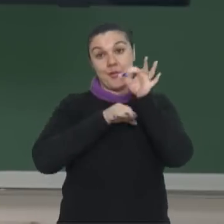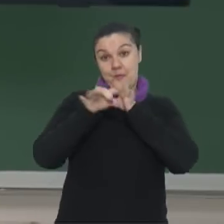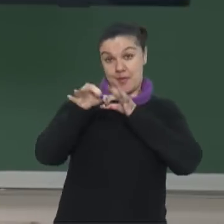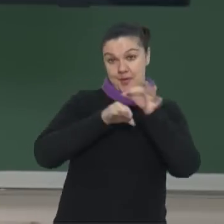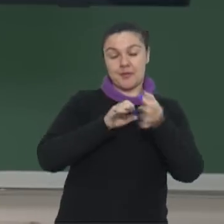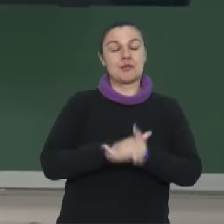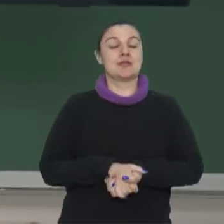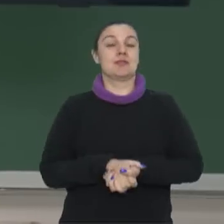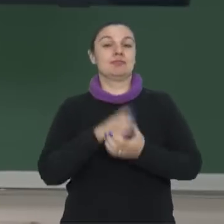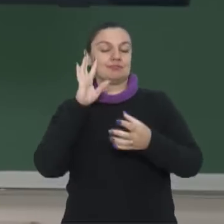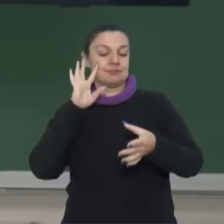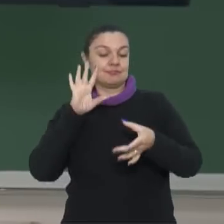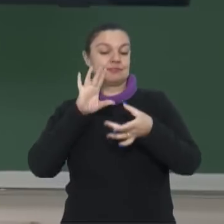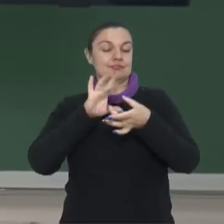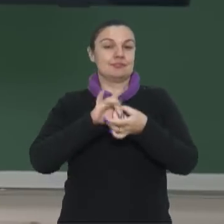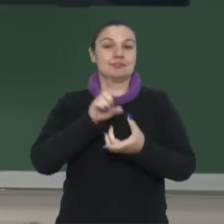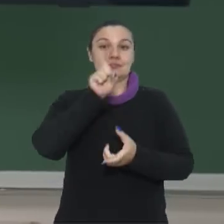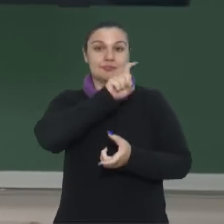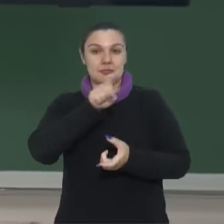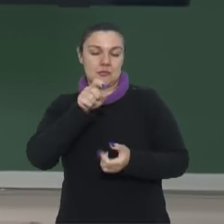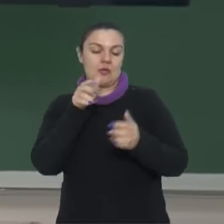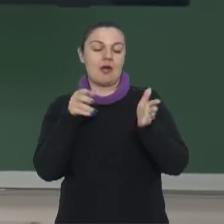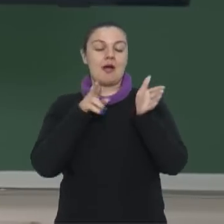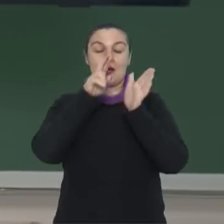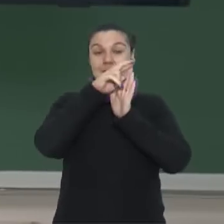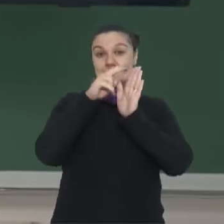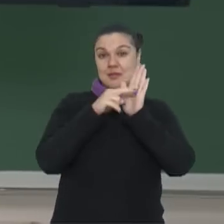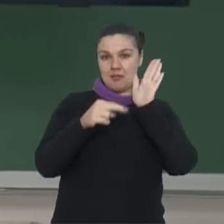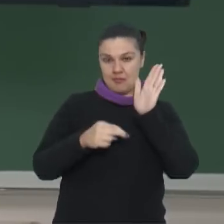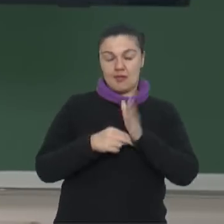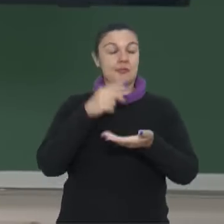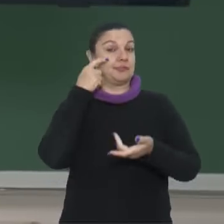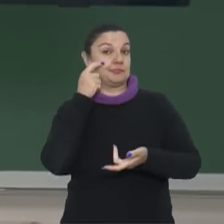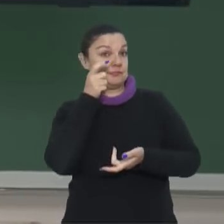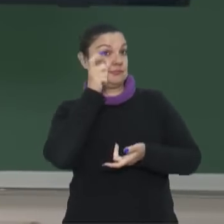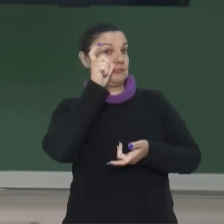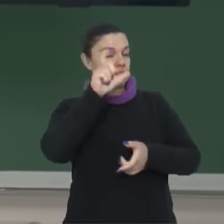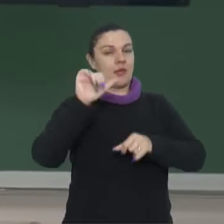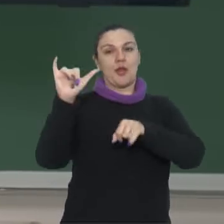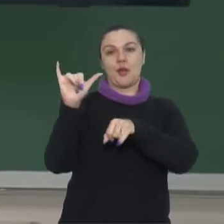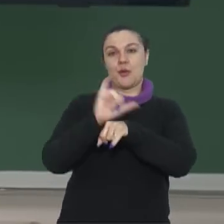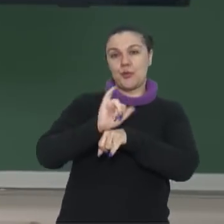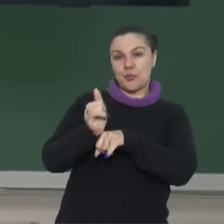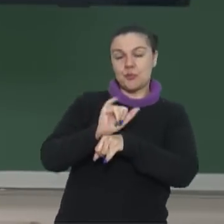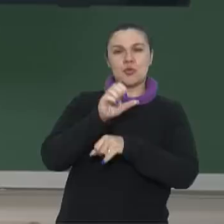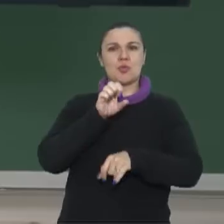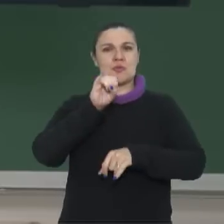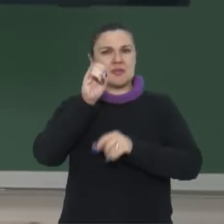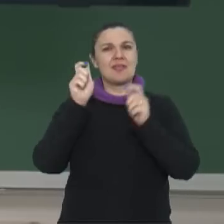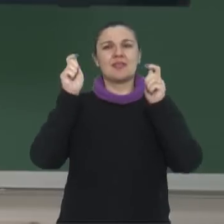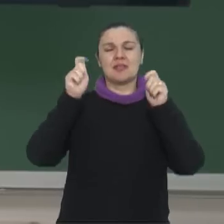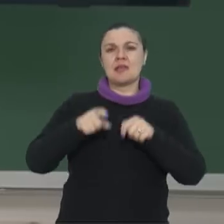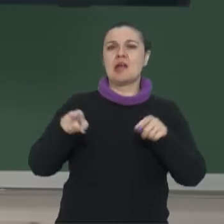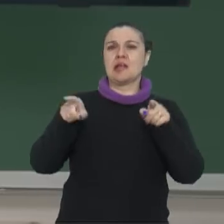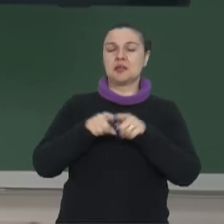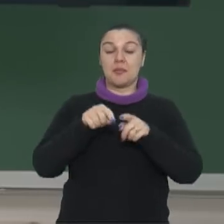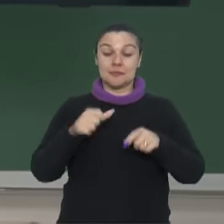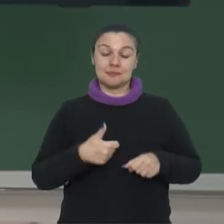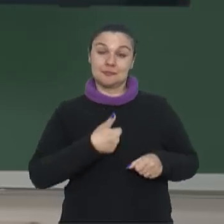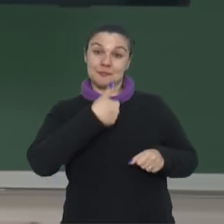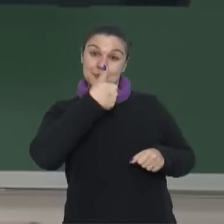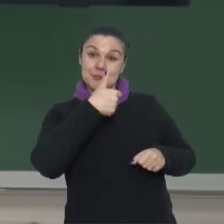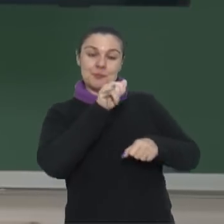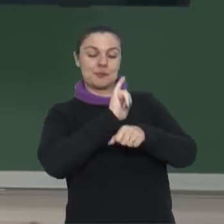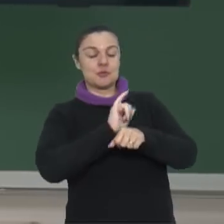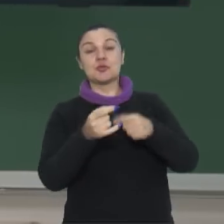organizadinho, seguir aí todos os nossos parâmetros, continuar acompanhando as aulas no YouTube. Se você quiser, você pode curtir